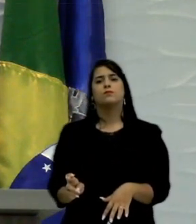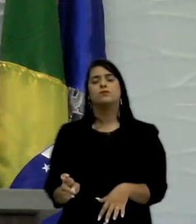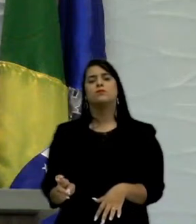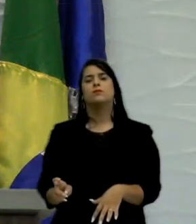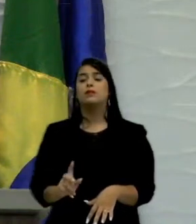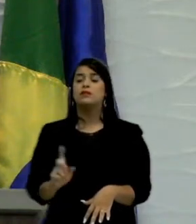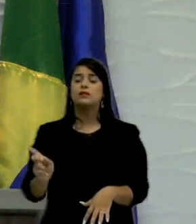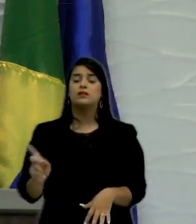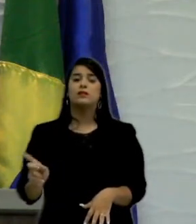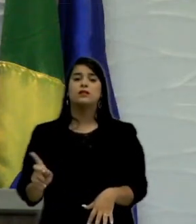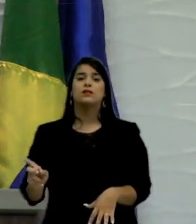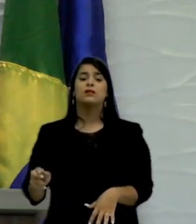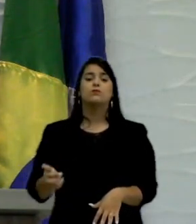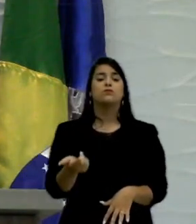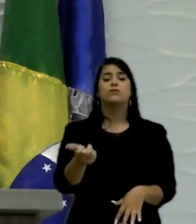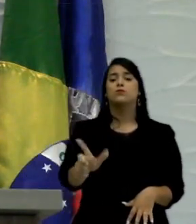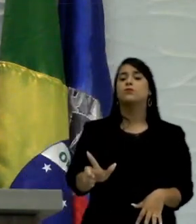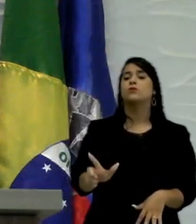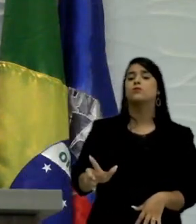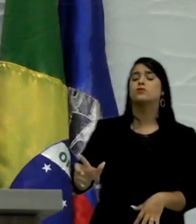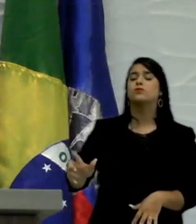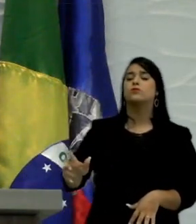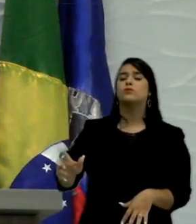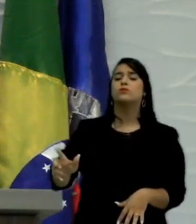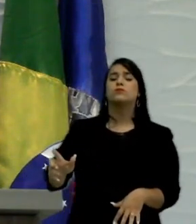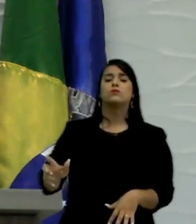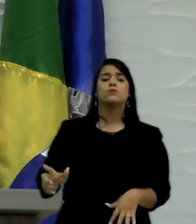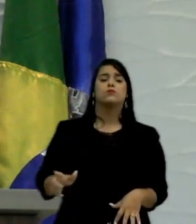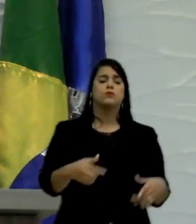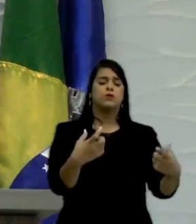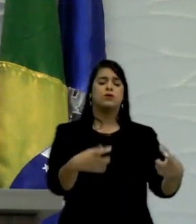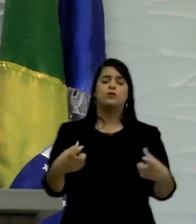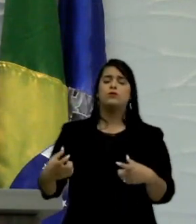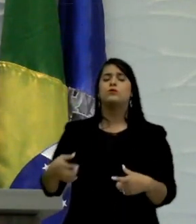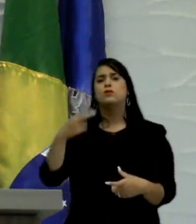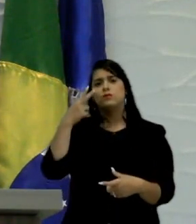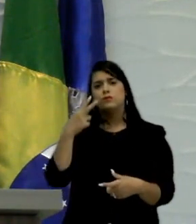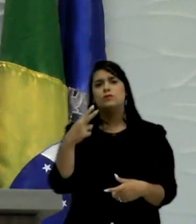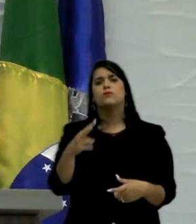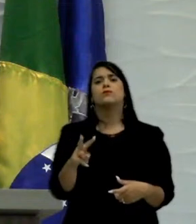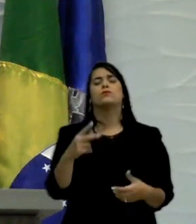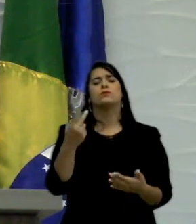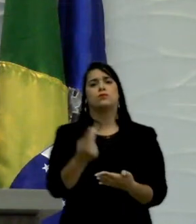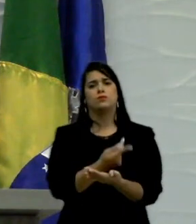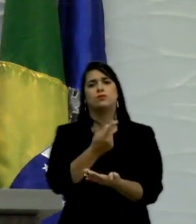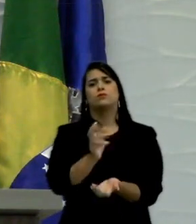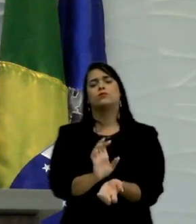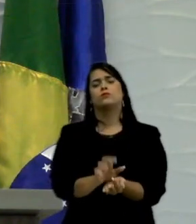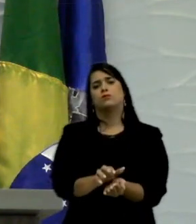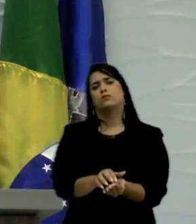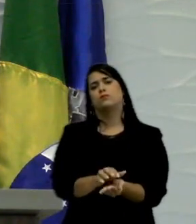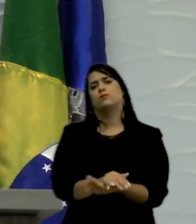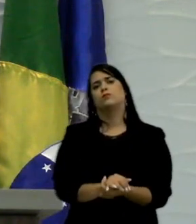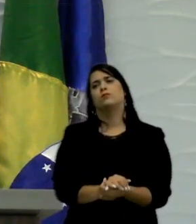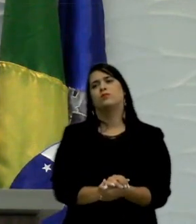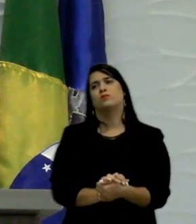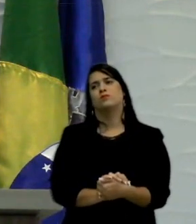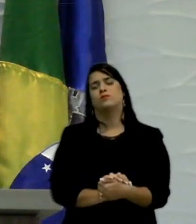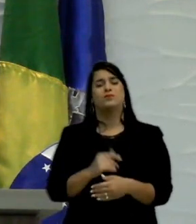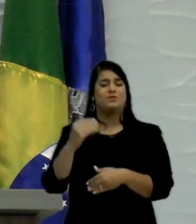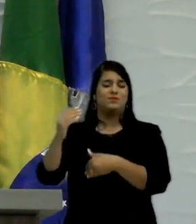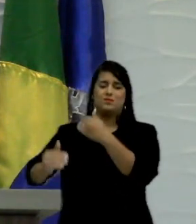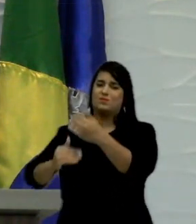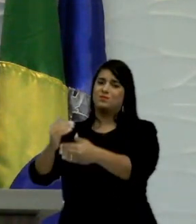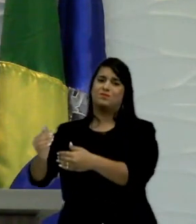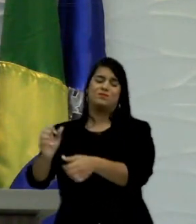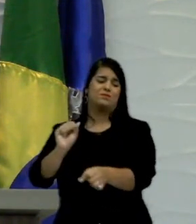lá fora os outros estados vejam o que está acontecendo no estado de Pernambuco, minha gente. Felizmente, a gente não vai avançar, vai ficar